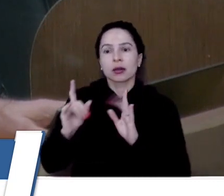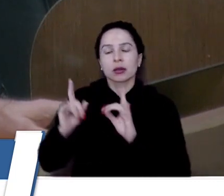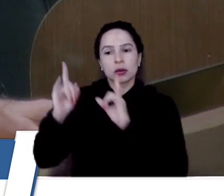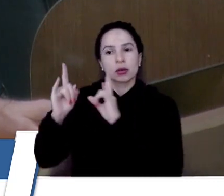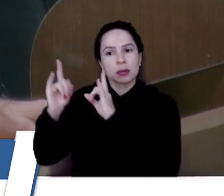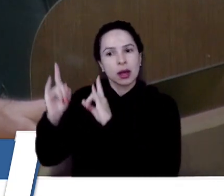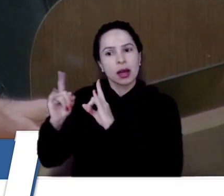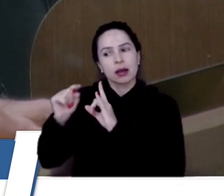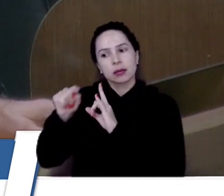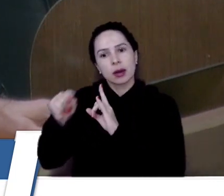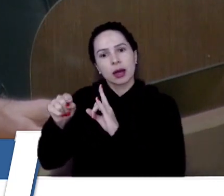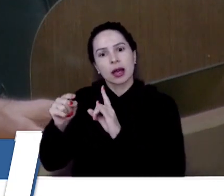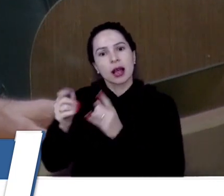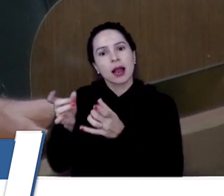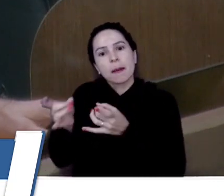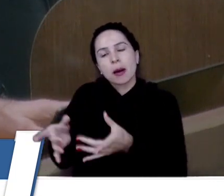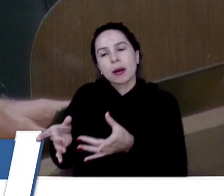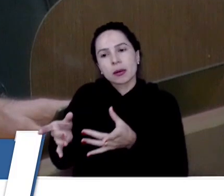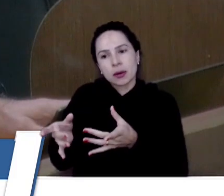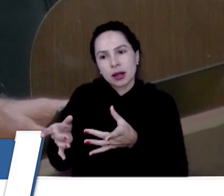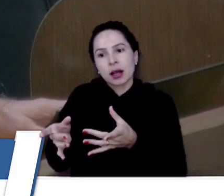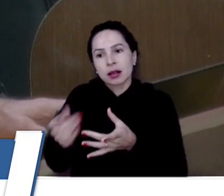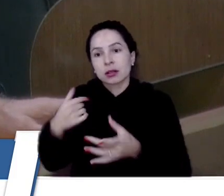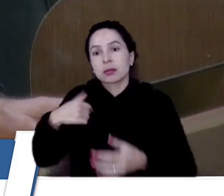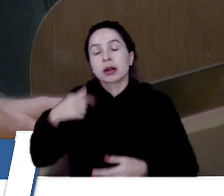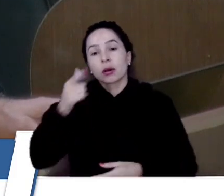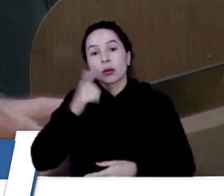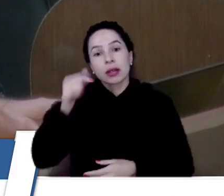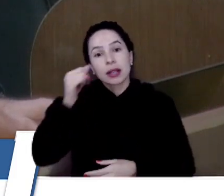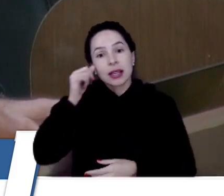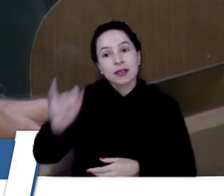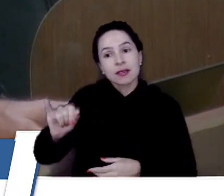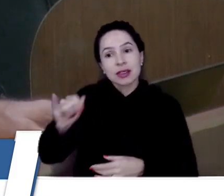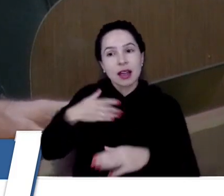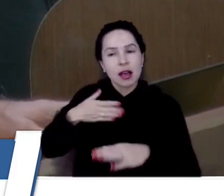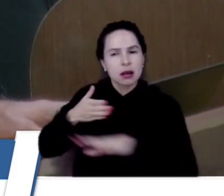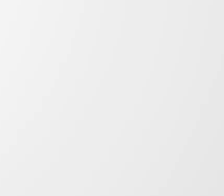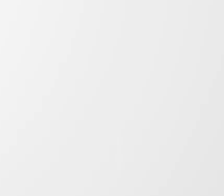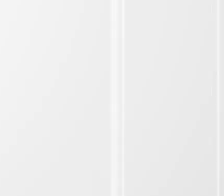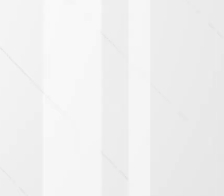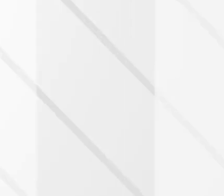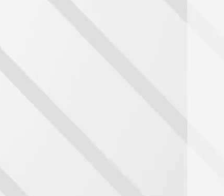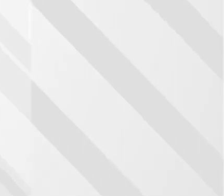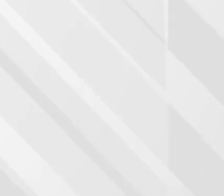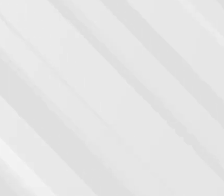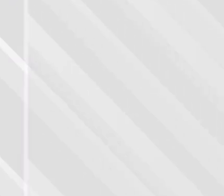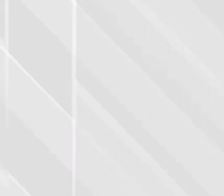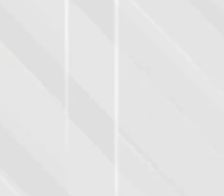estão aí abandonados, para que evite a invasão dos moradores de rua. Obrigado, excelência.